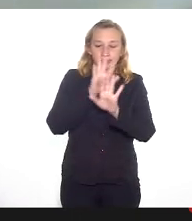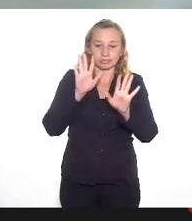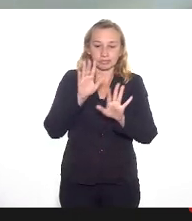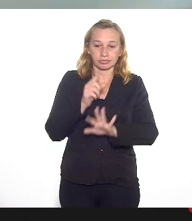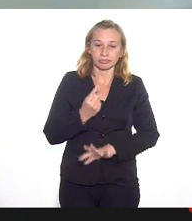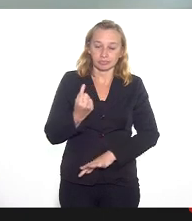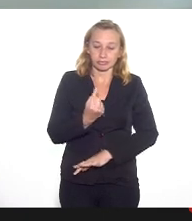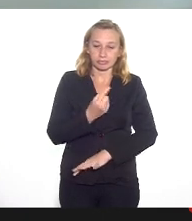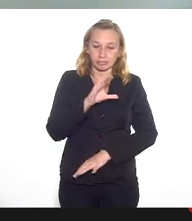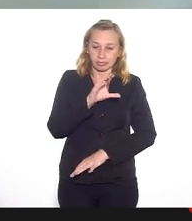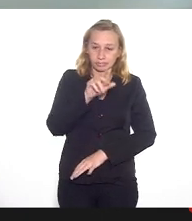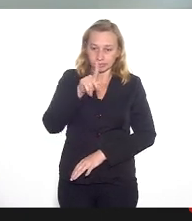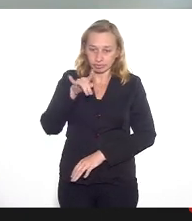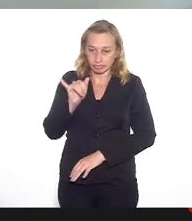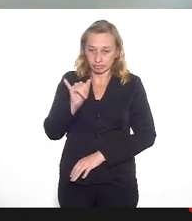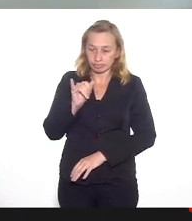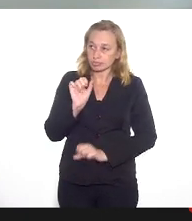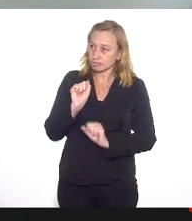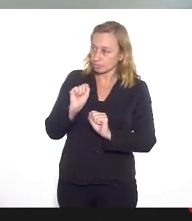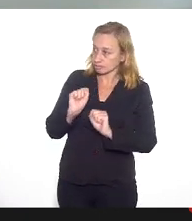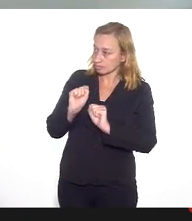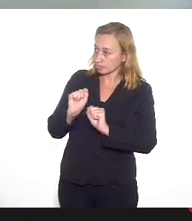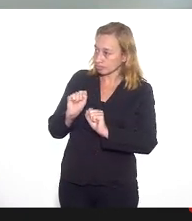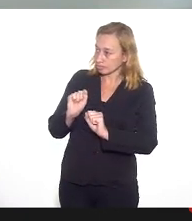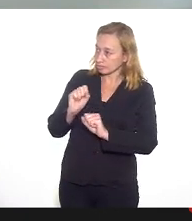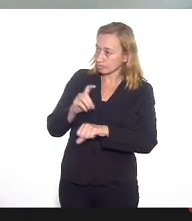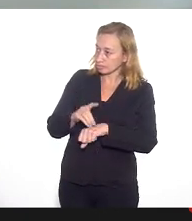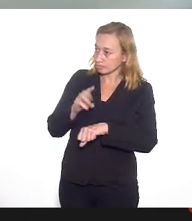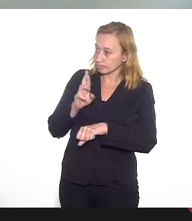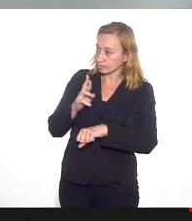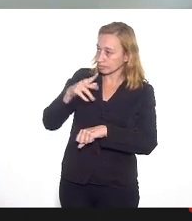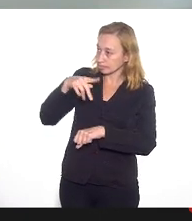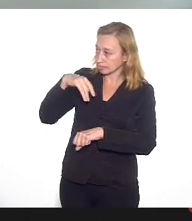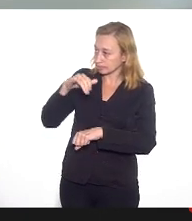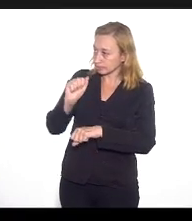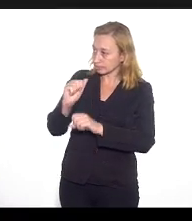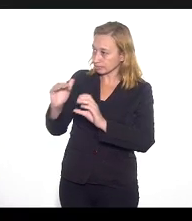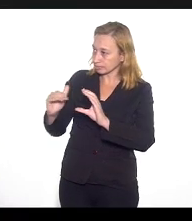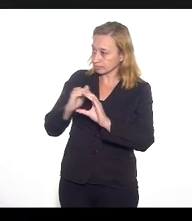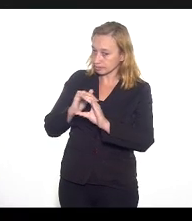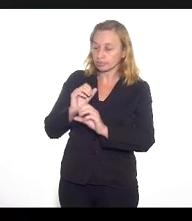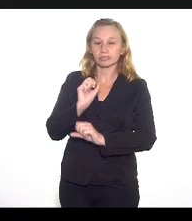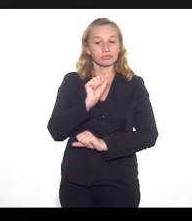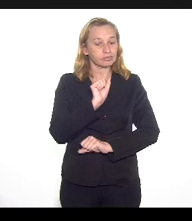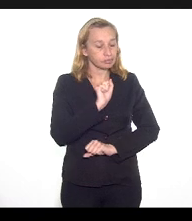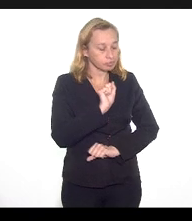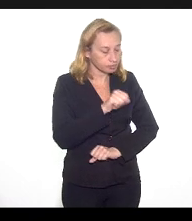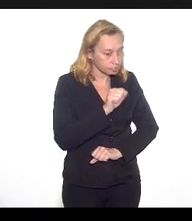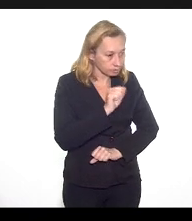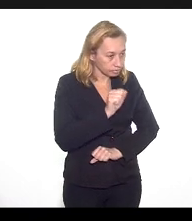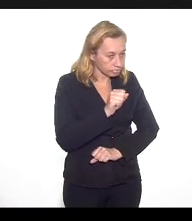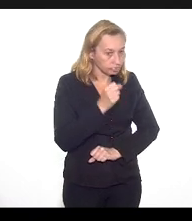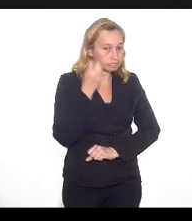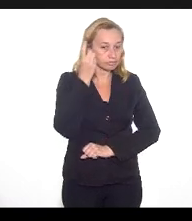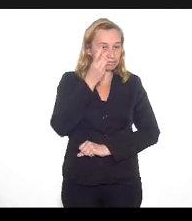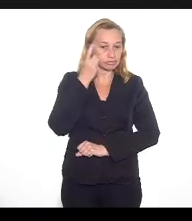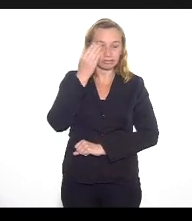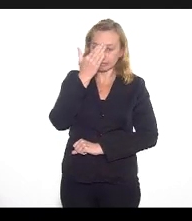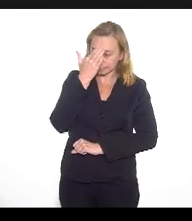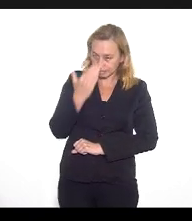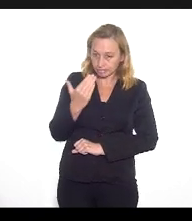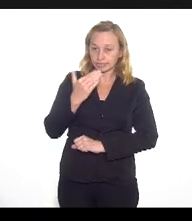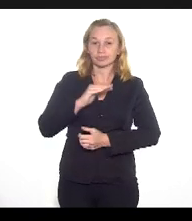para essa CPI. É possível a senhora fazer isso, doutora Magda Chambriard? Com certeza, deputado. Eu